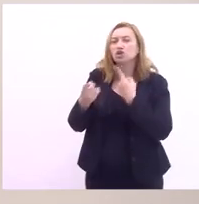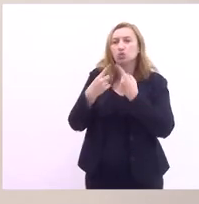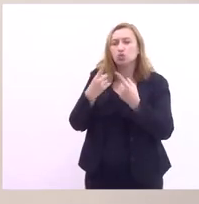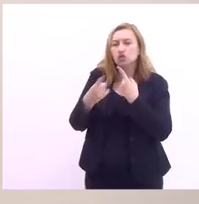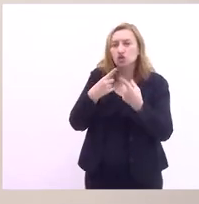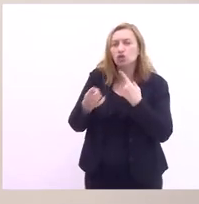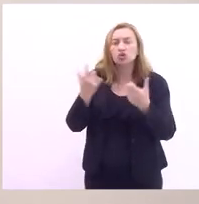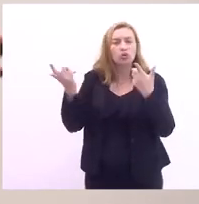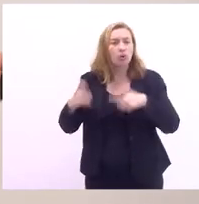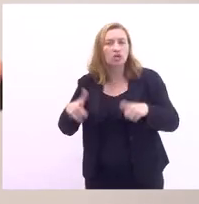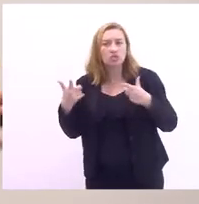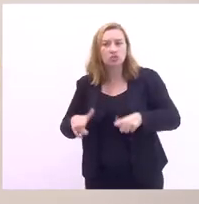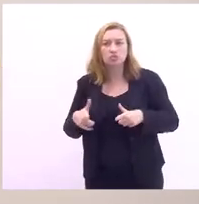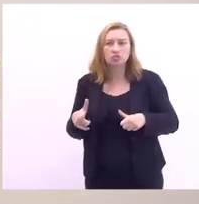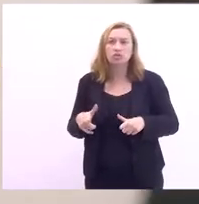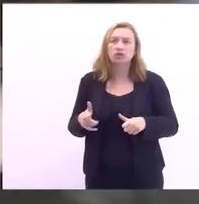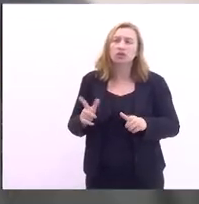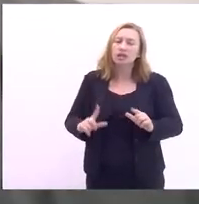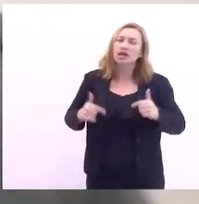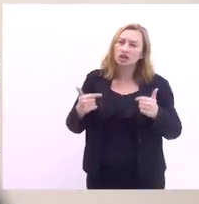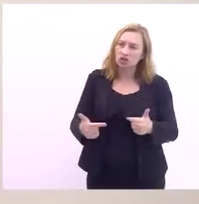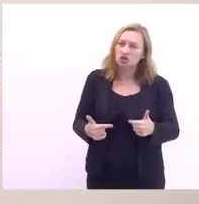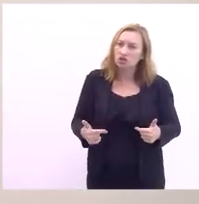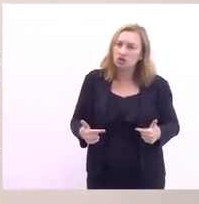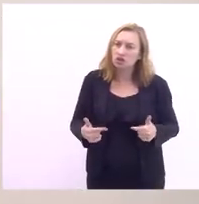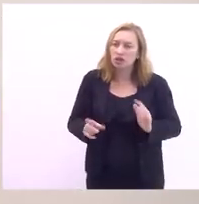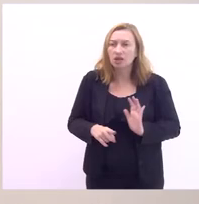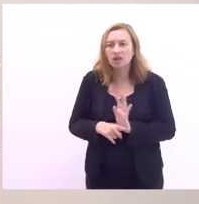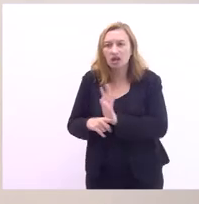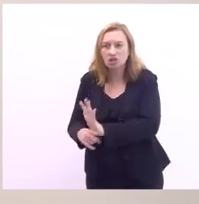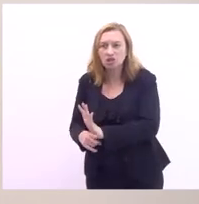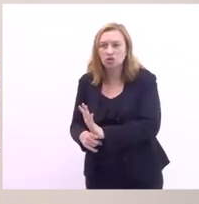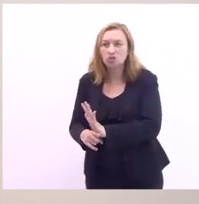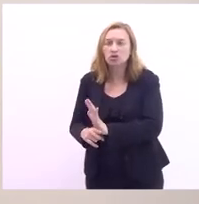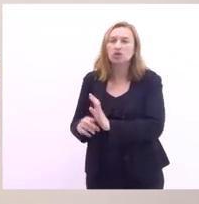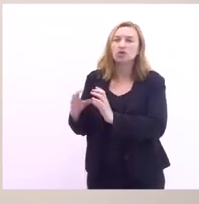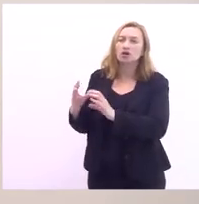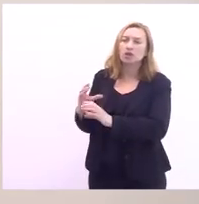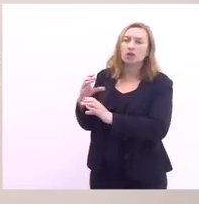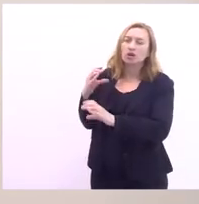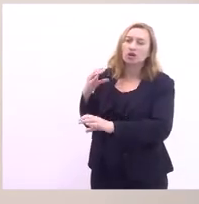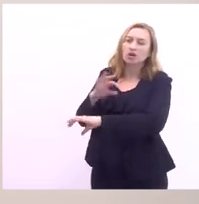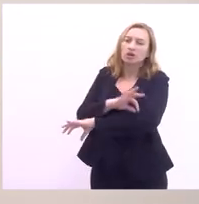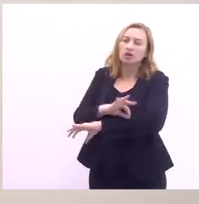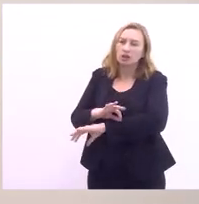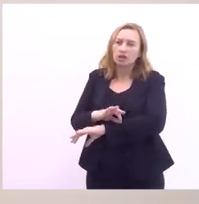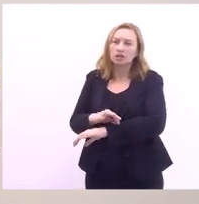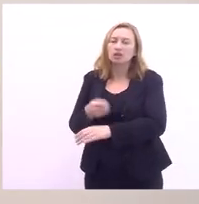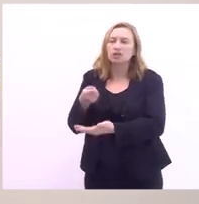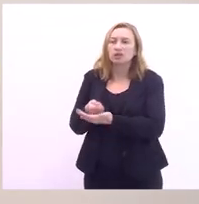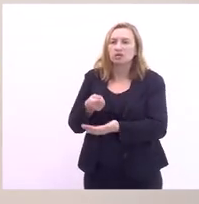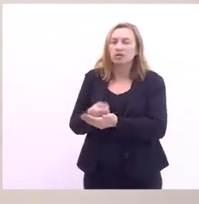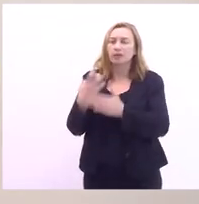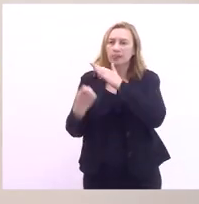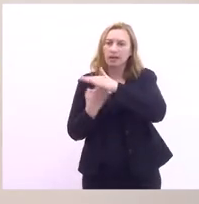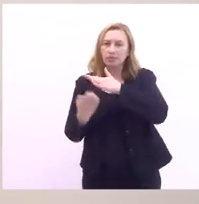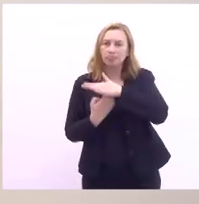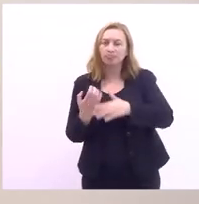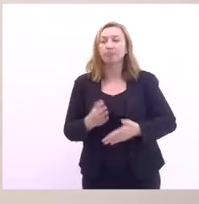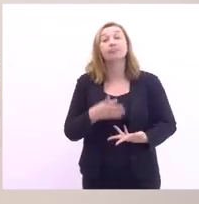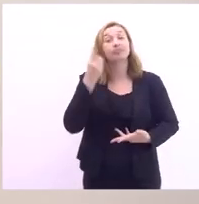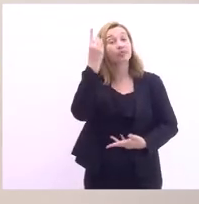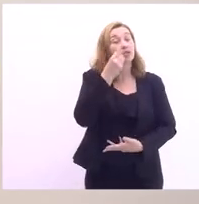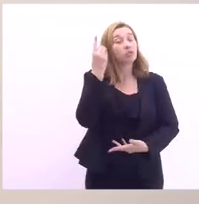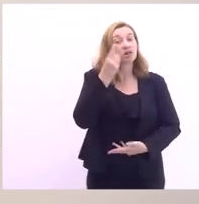ser colocado de forma que contemple não só a arquitetura, mas também a exigência da empresa.